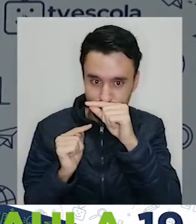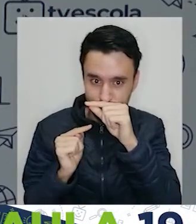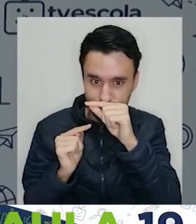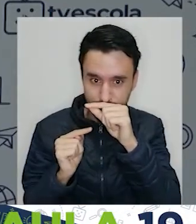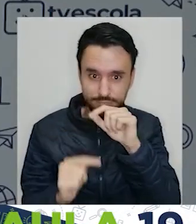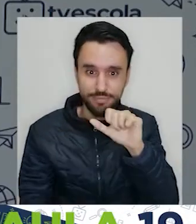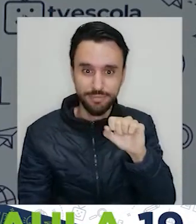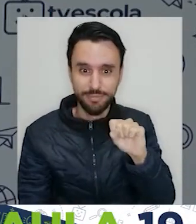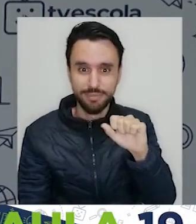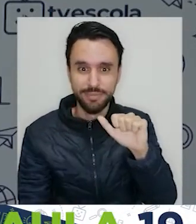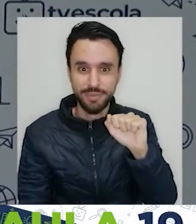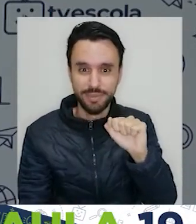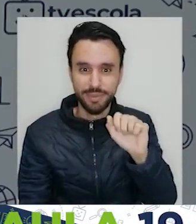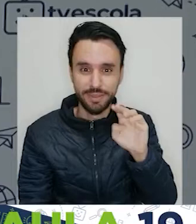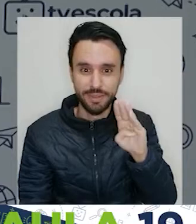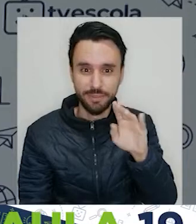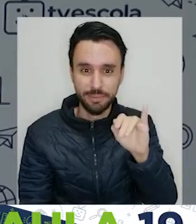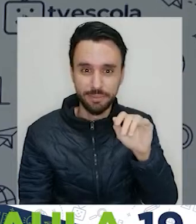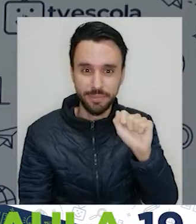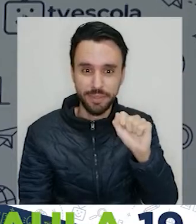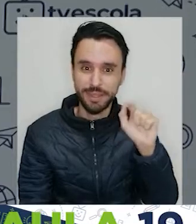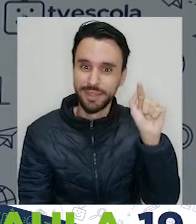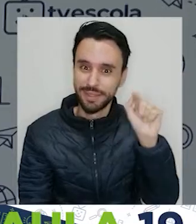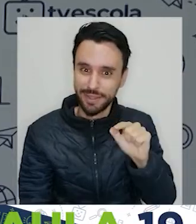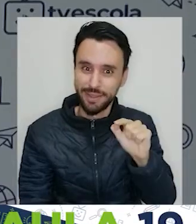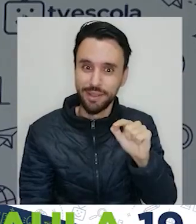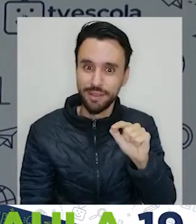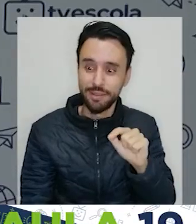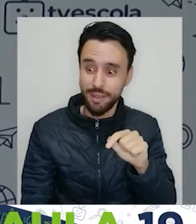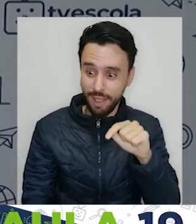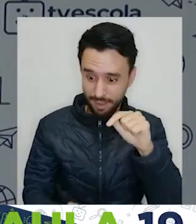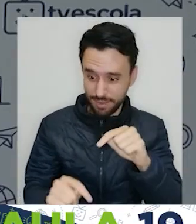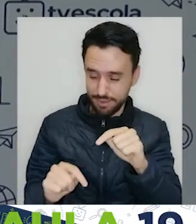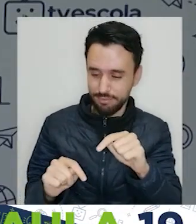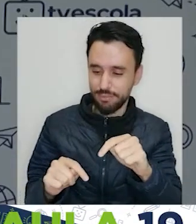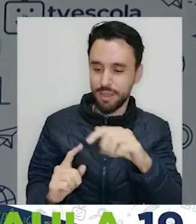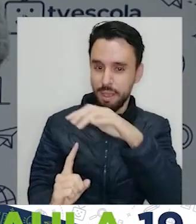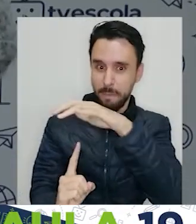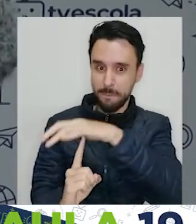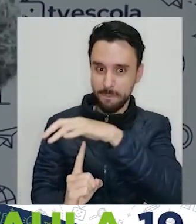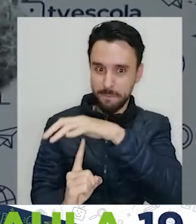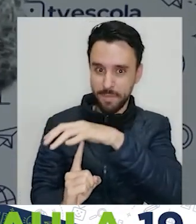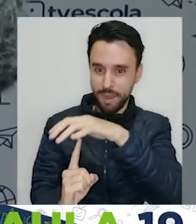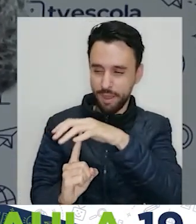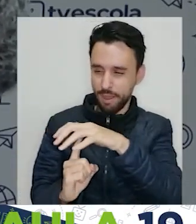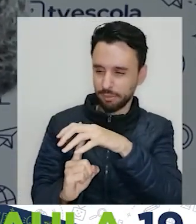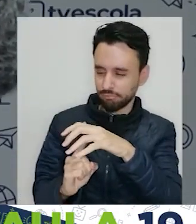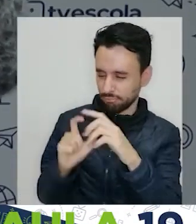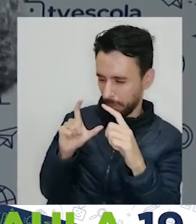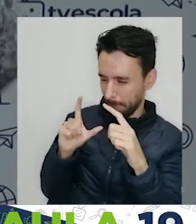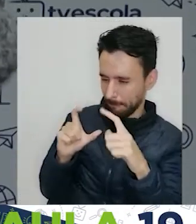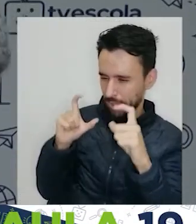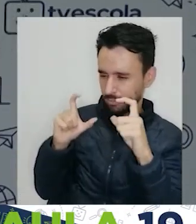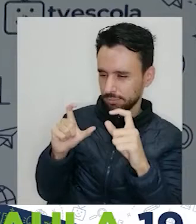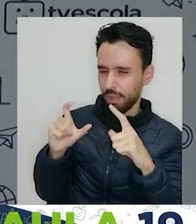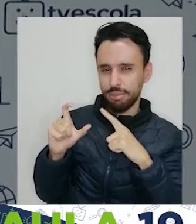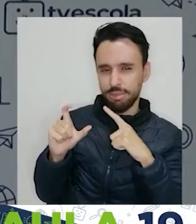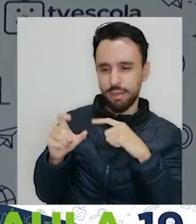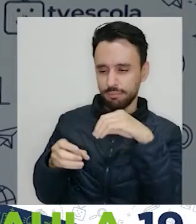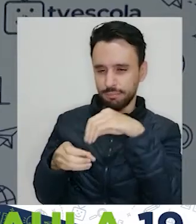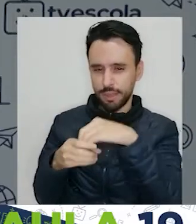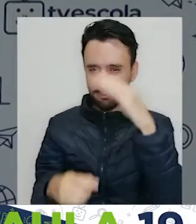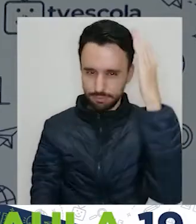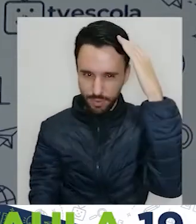sabiá. E essa foto foi tirada aqui em Curitiba, num parque desses nossos que nós temos aí pela nossa